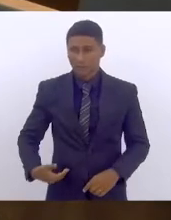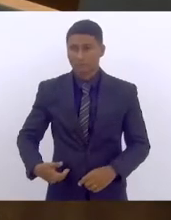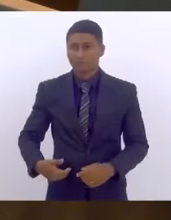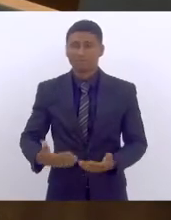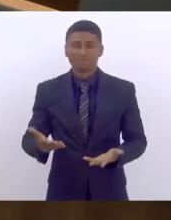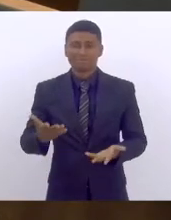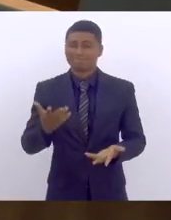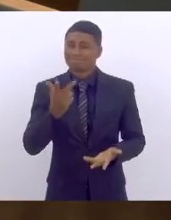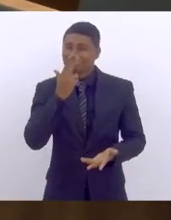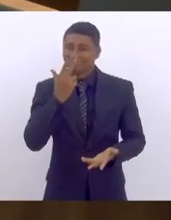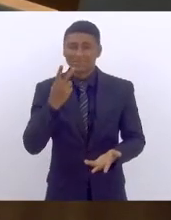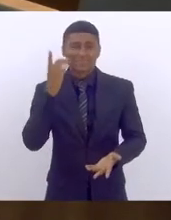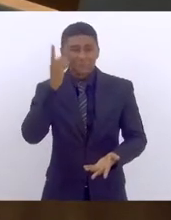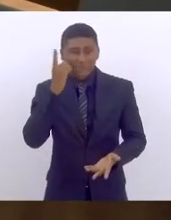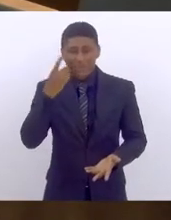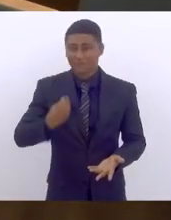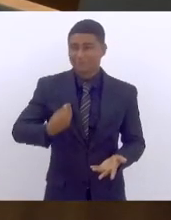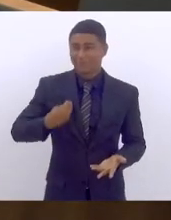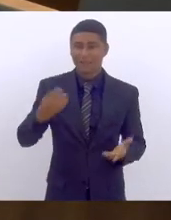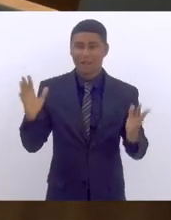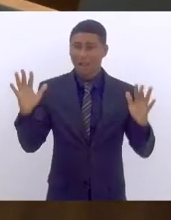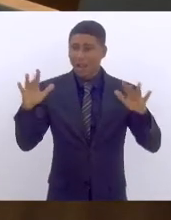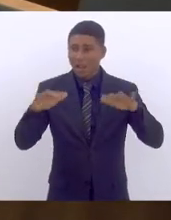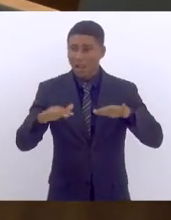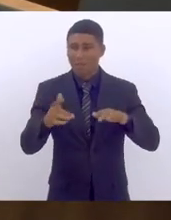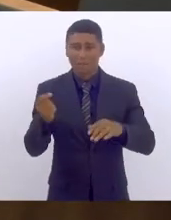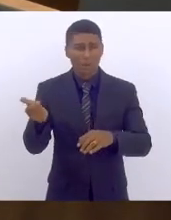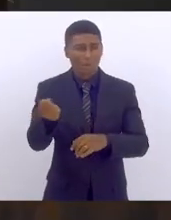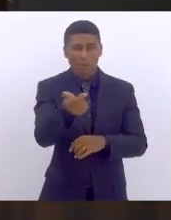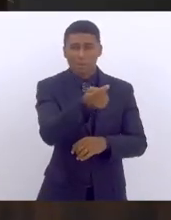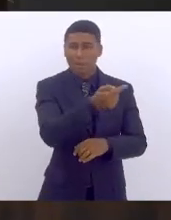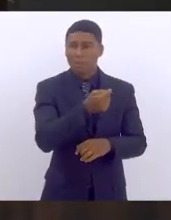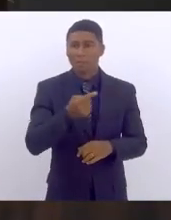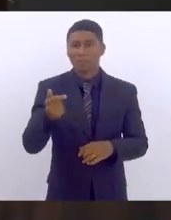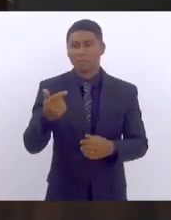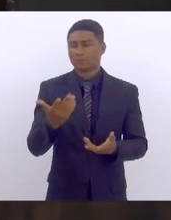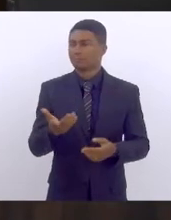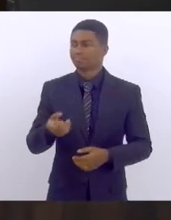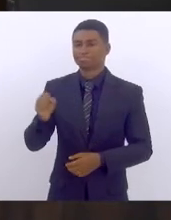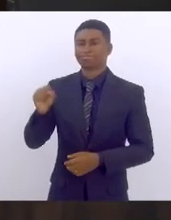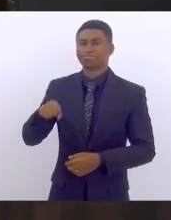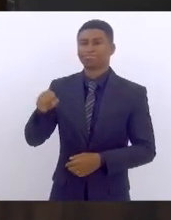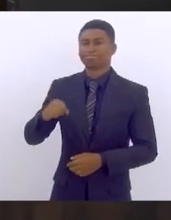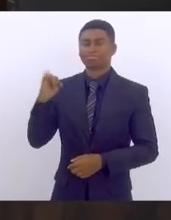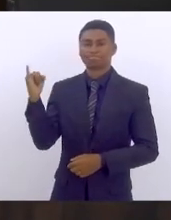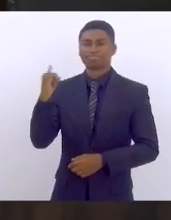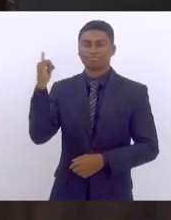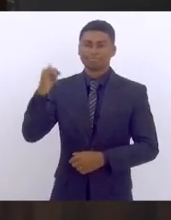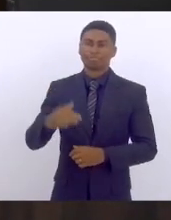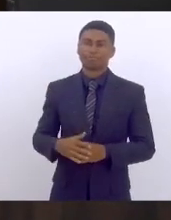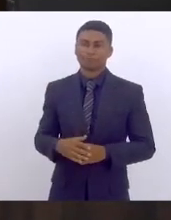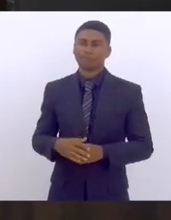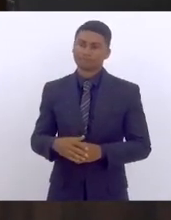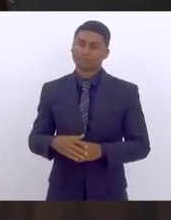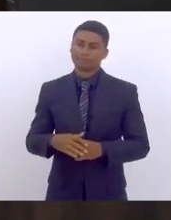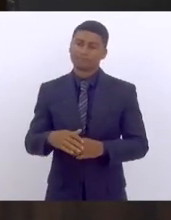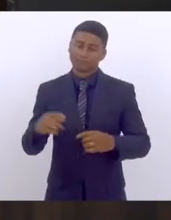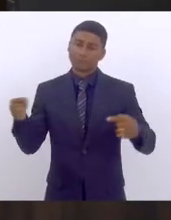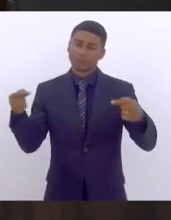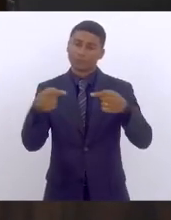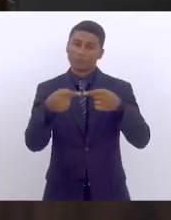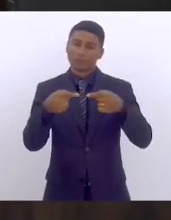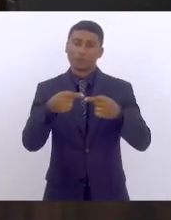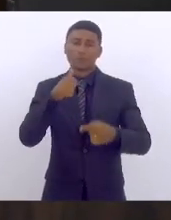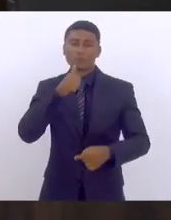ter quórum, colocar em votação para cair mais uma vez. Sim, importantíssima, ainda mais se tratando de mulheres que